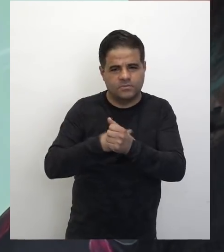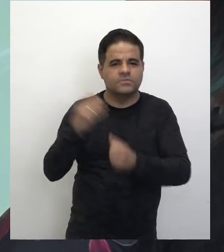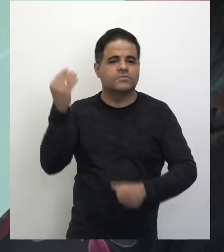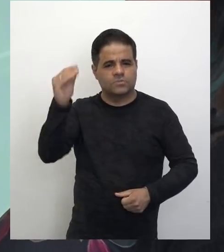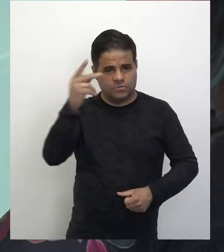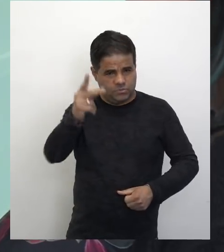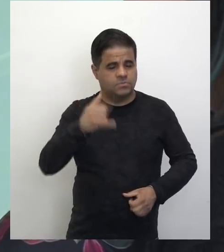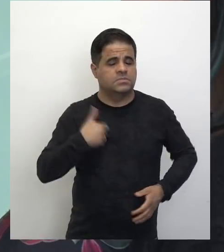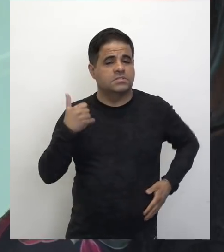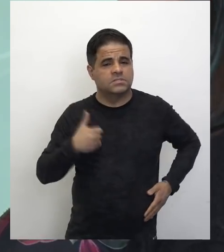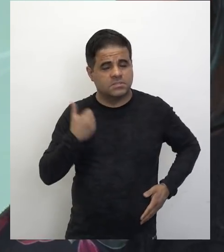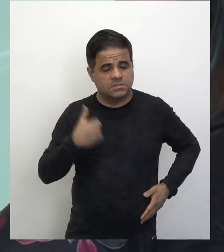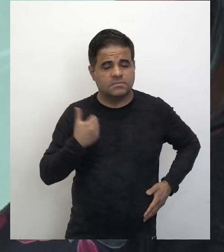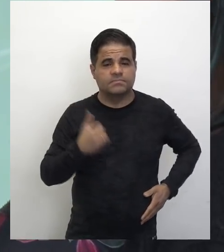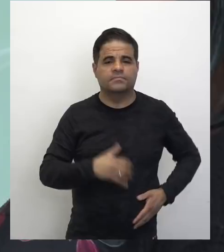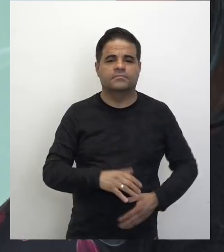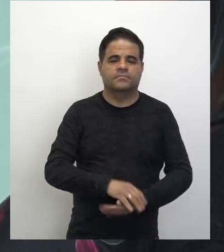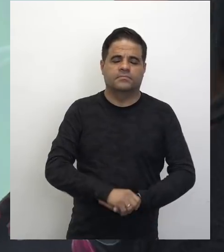sua idade.